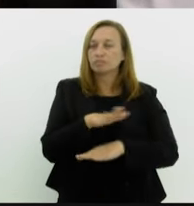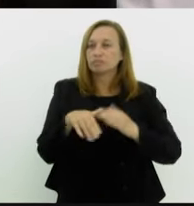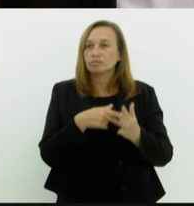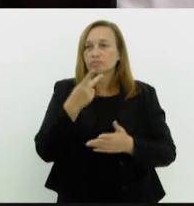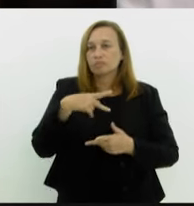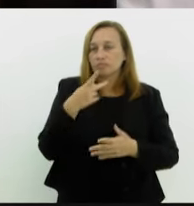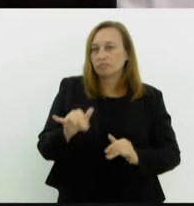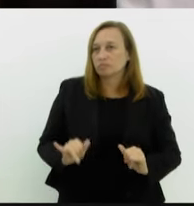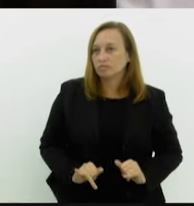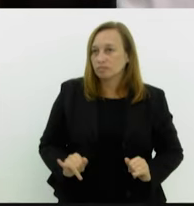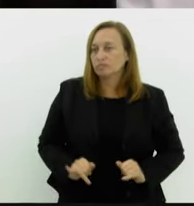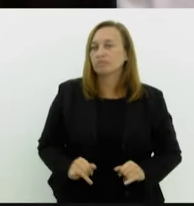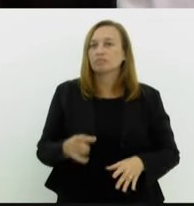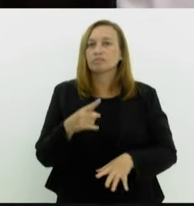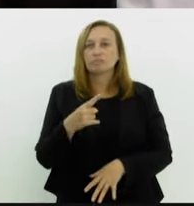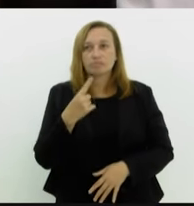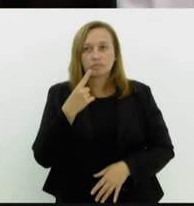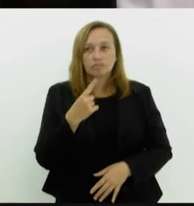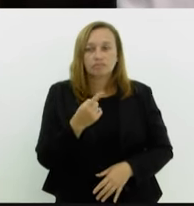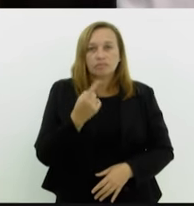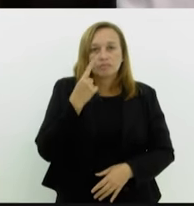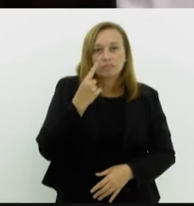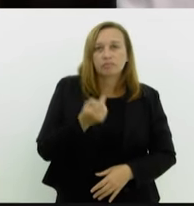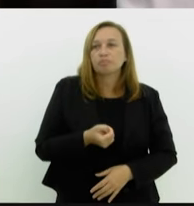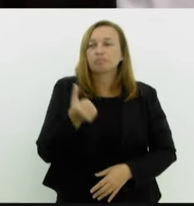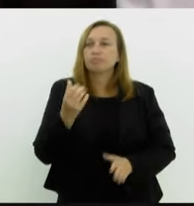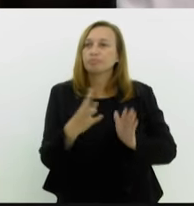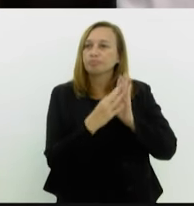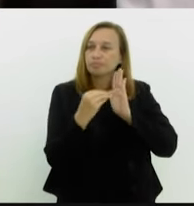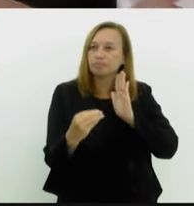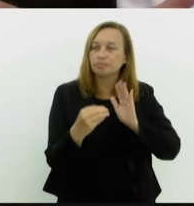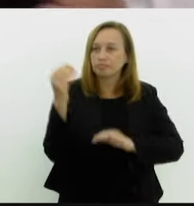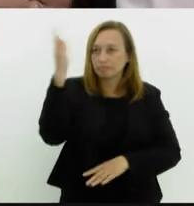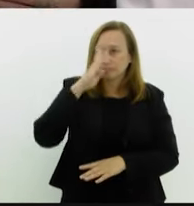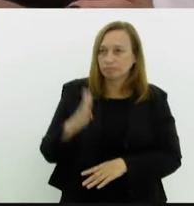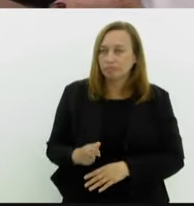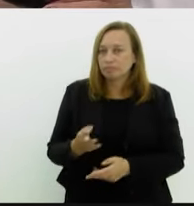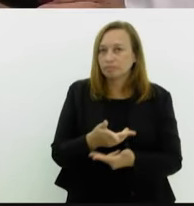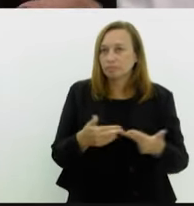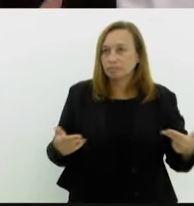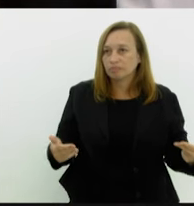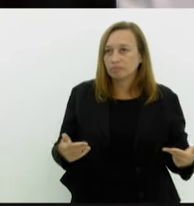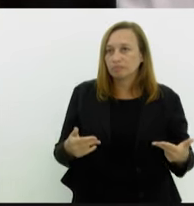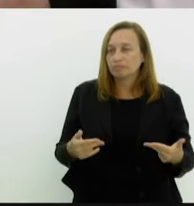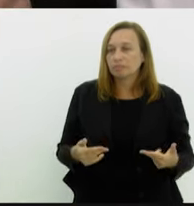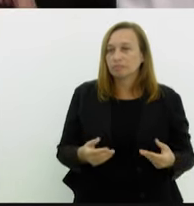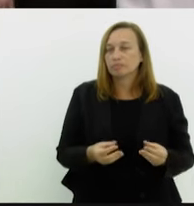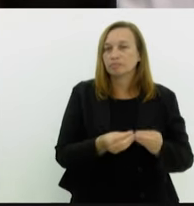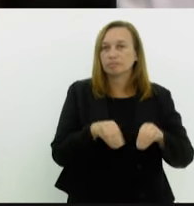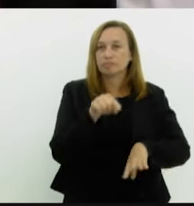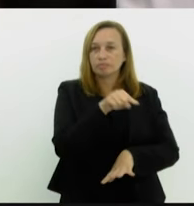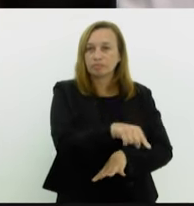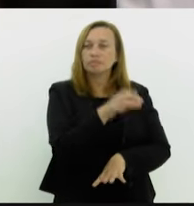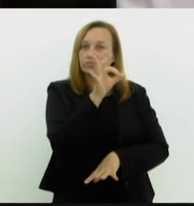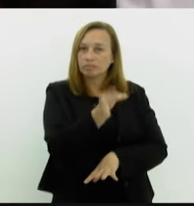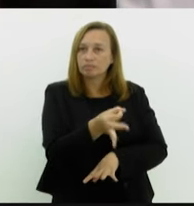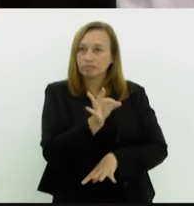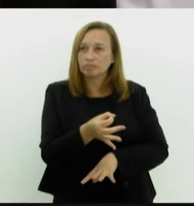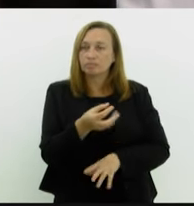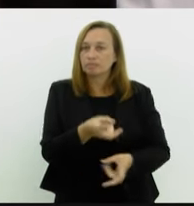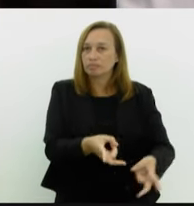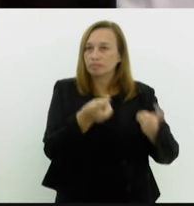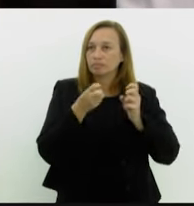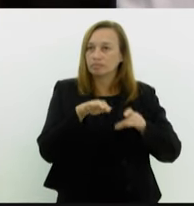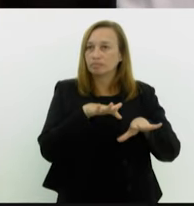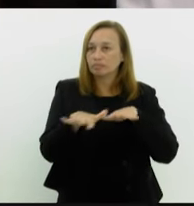mundo sofre mas a gente via poucos exemplos no Brasil é como se as coisas esbarrasse ali e a gente de fato tá percebendo um